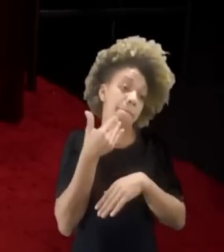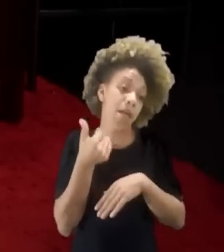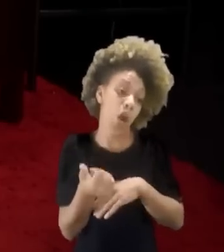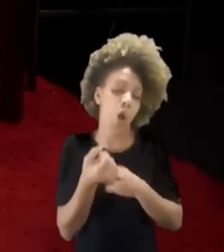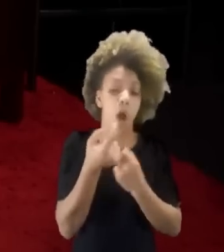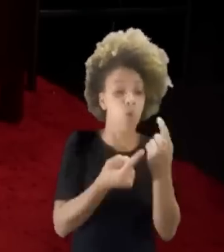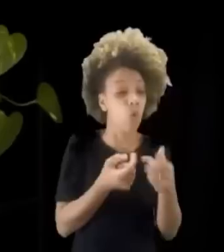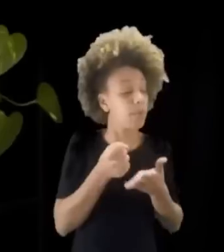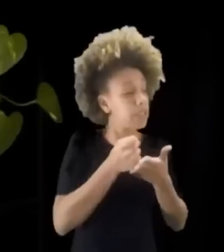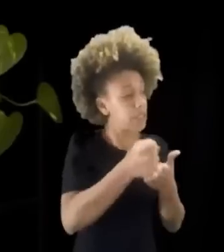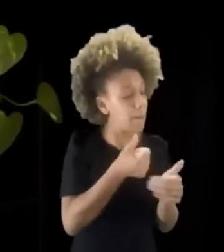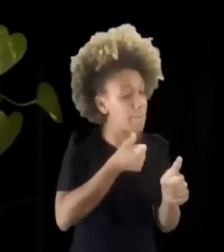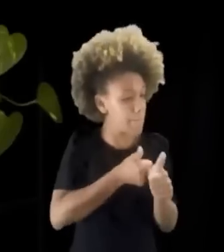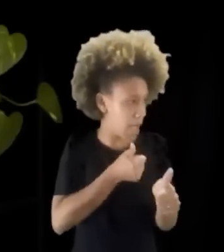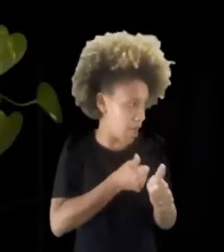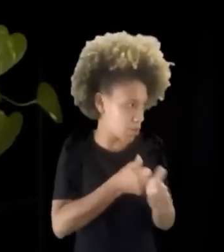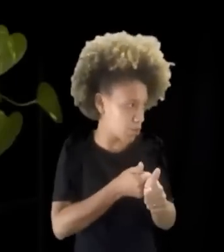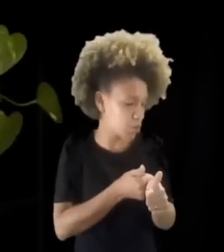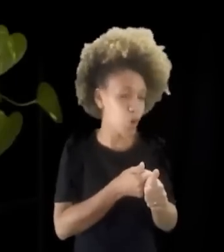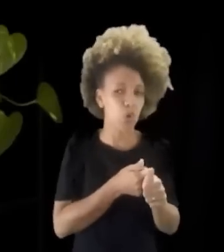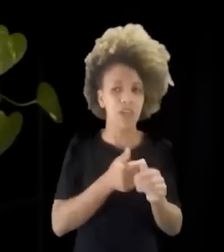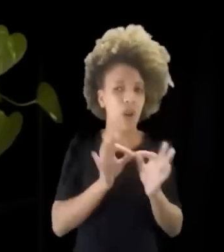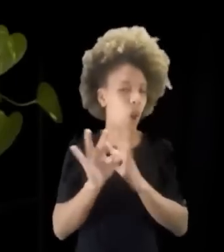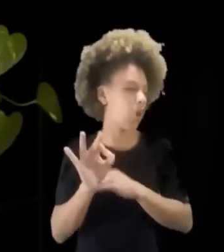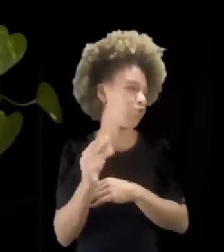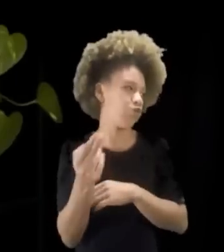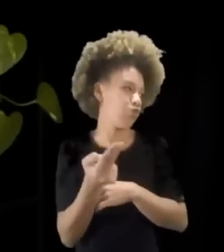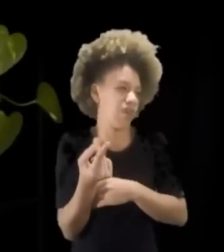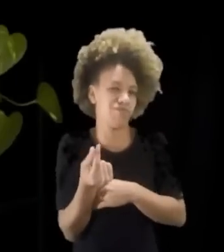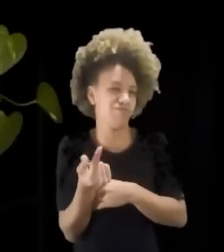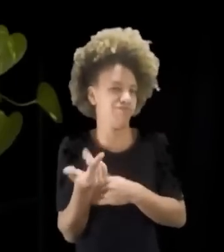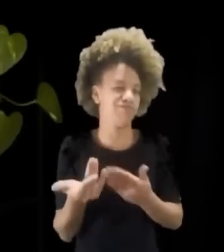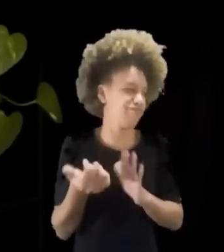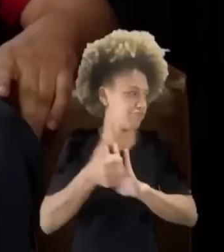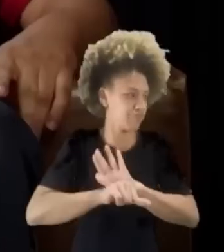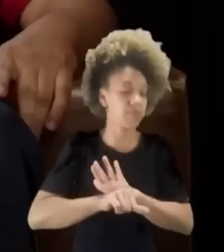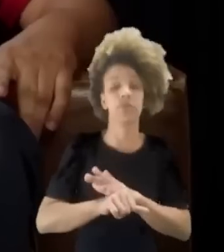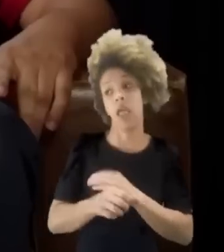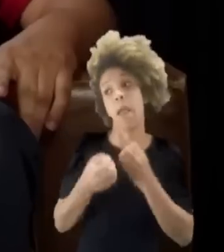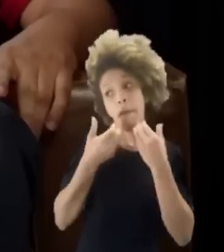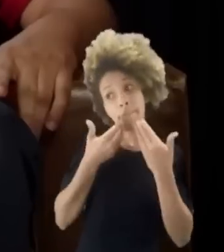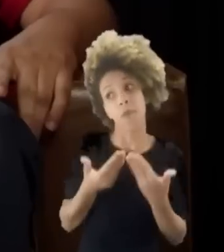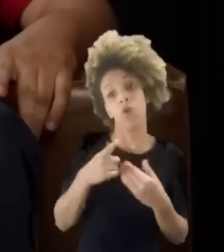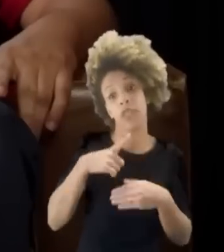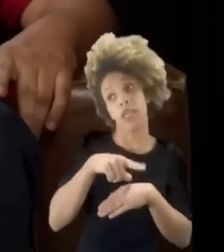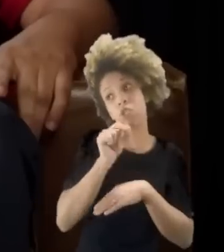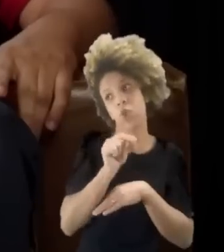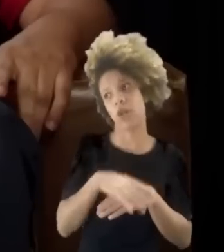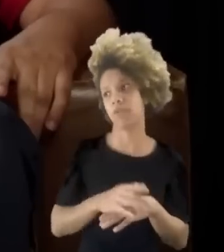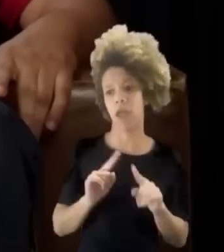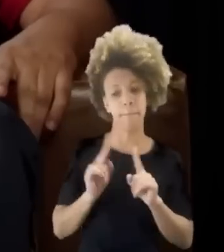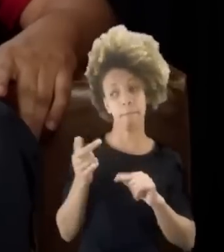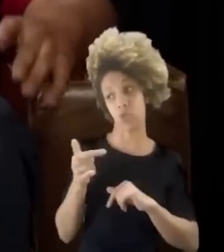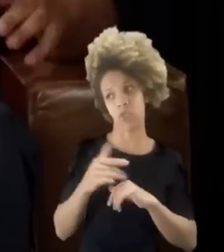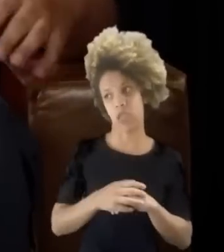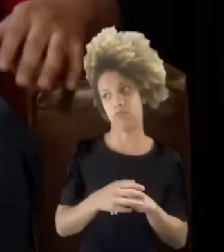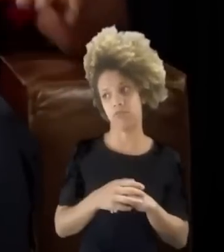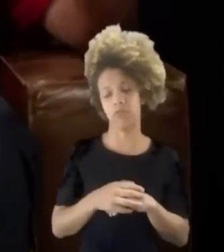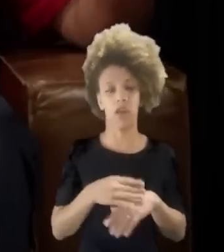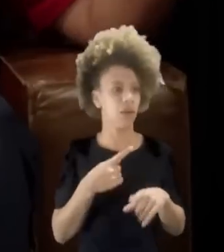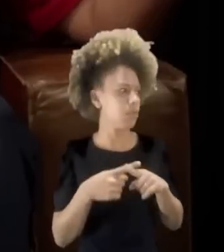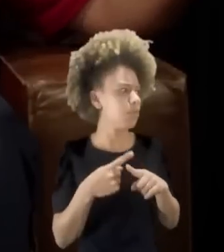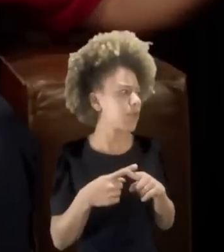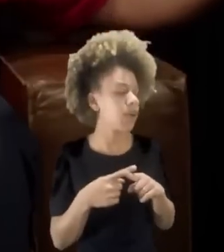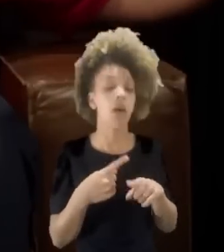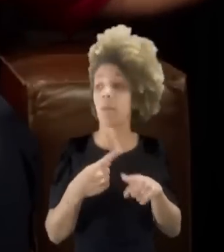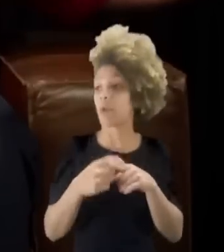tipo assim mais entregas em distâncias curtas do que você fazer uma distanciona seria bom ter essa escolha não tem essa escolha porque o aplicativo